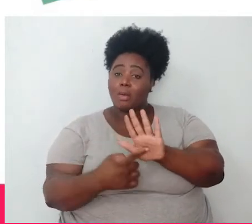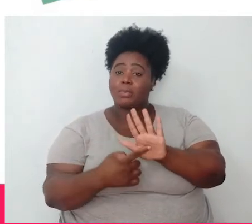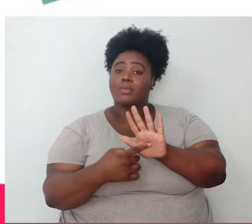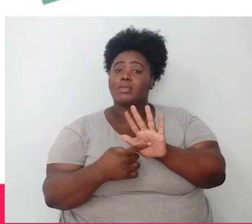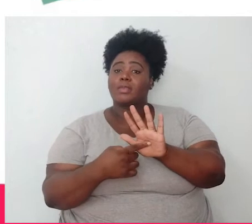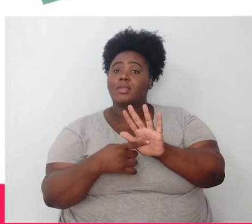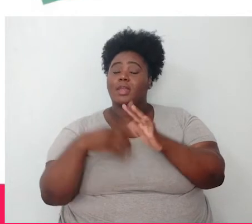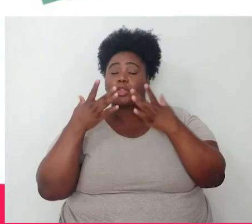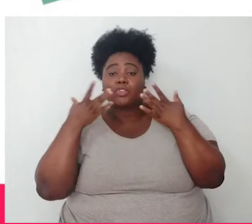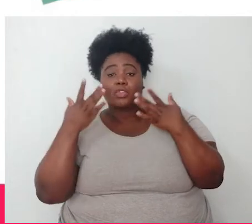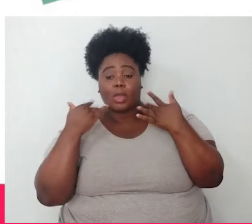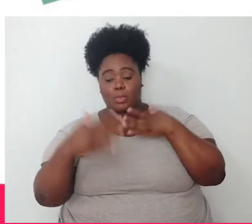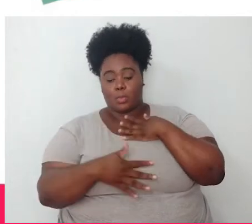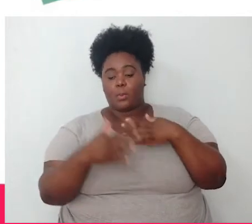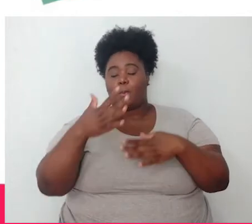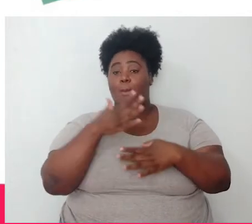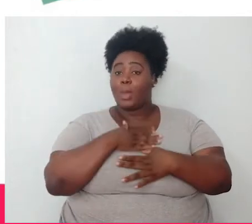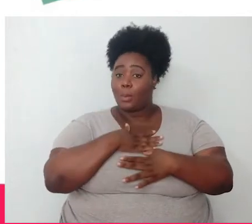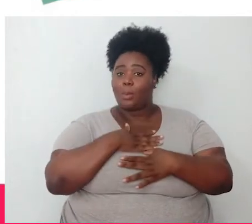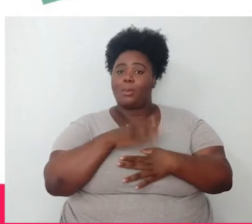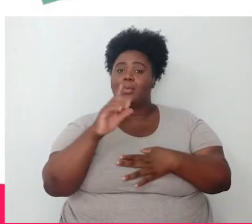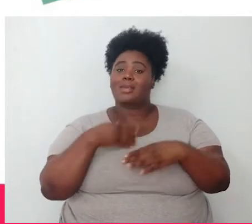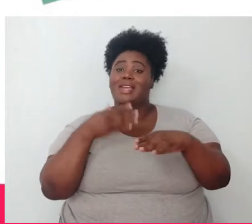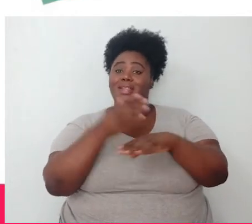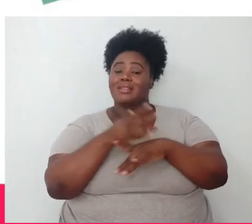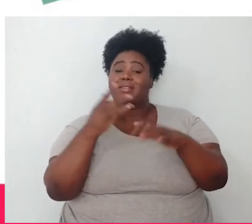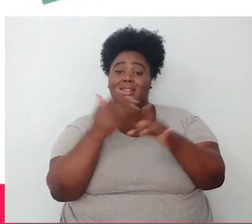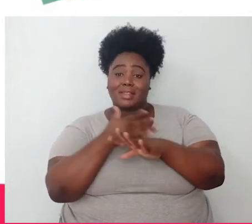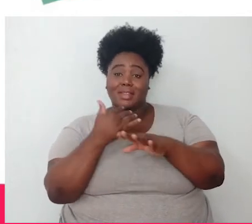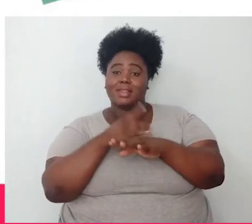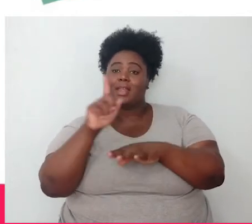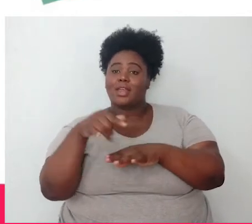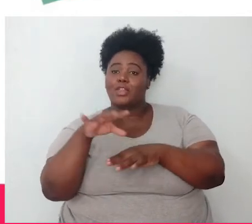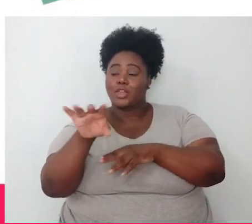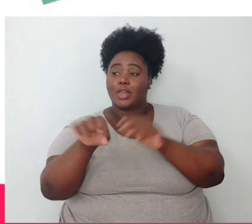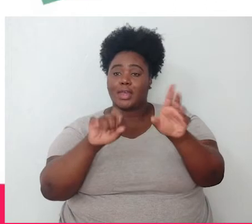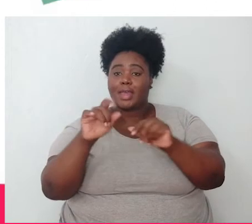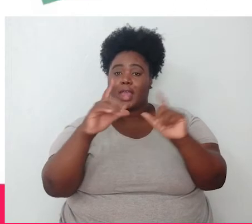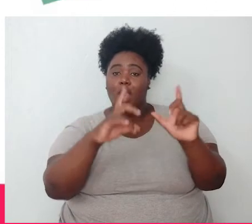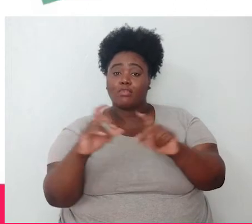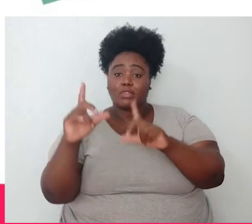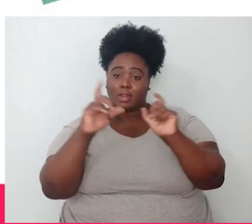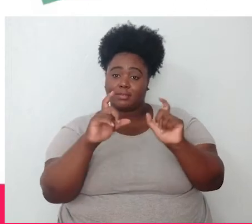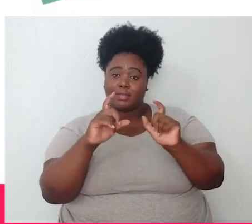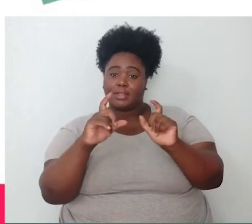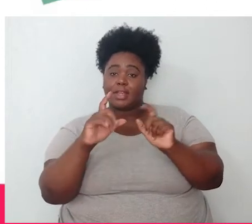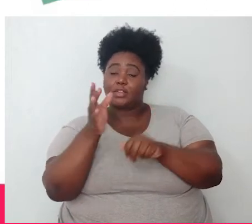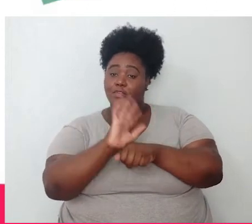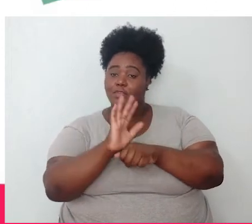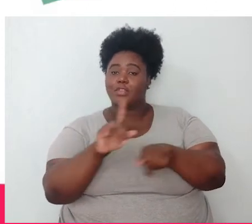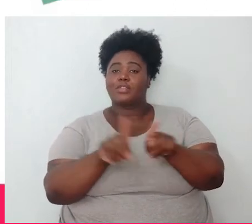como atuação, meu corpo que atravessa a cidade e buscando esses registros de fotografia e vídeo